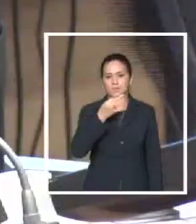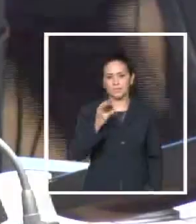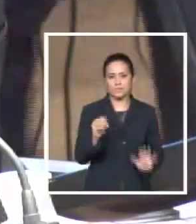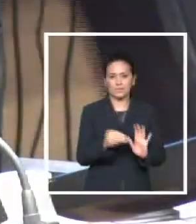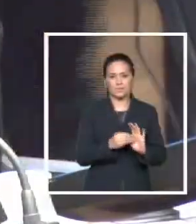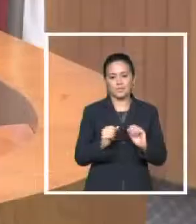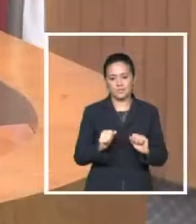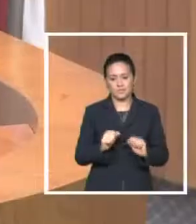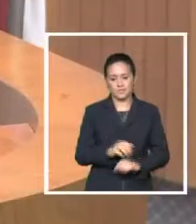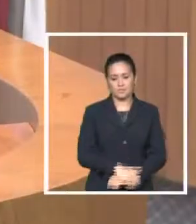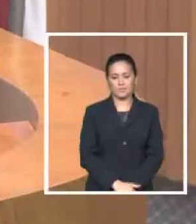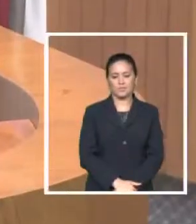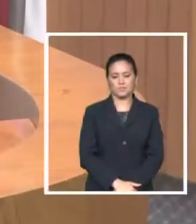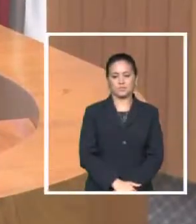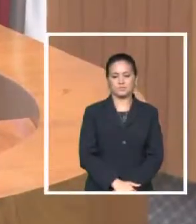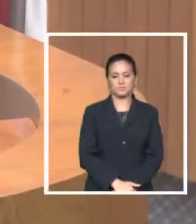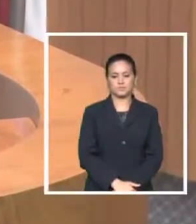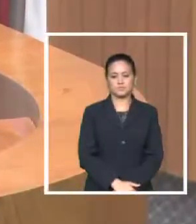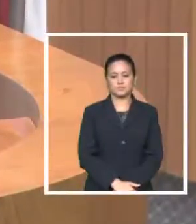Senhor presidente,